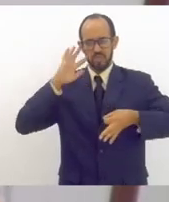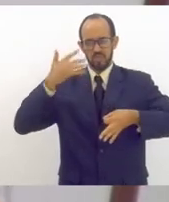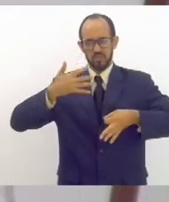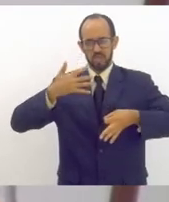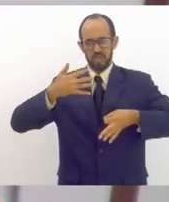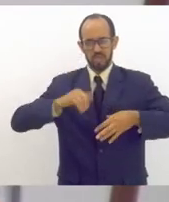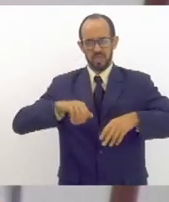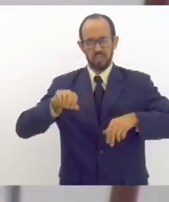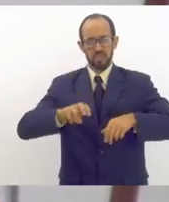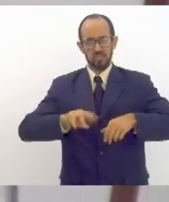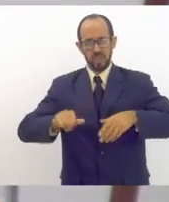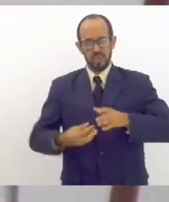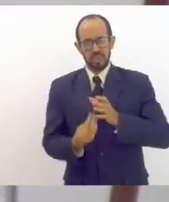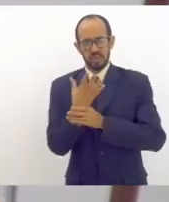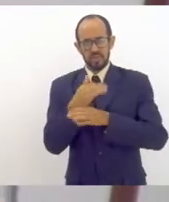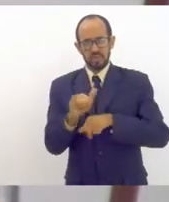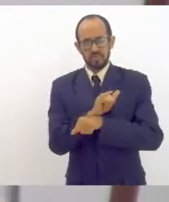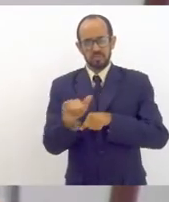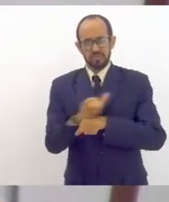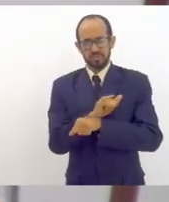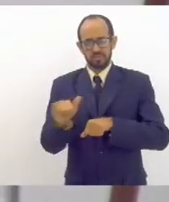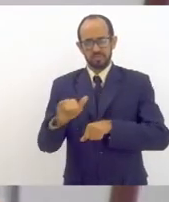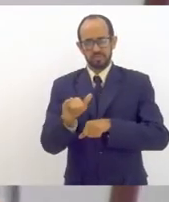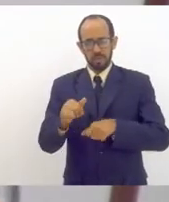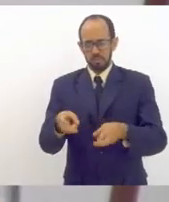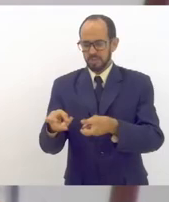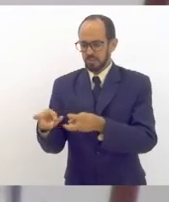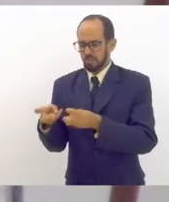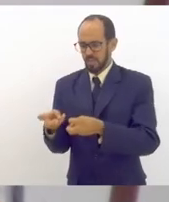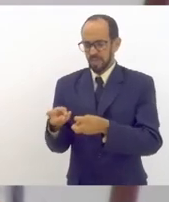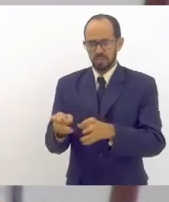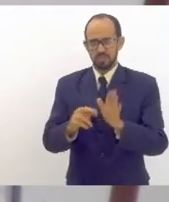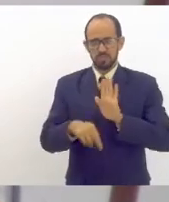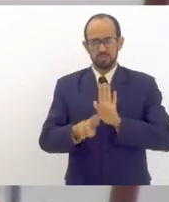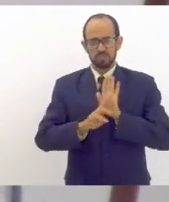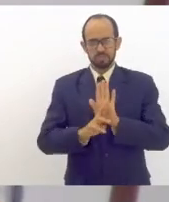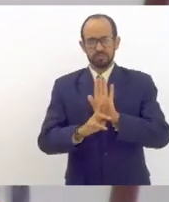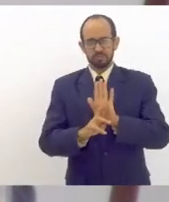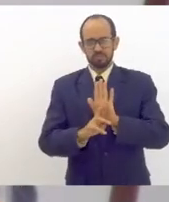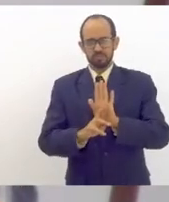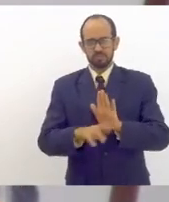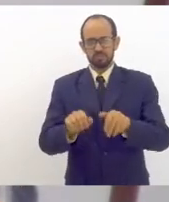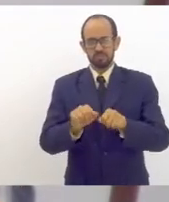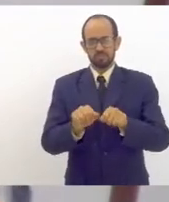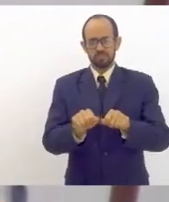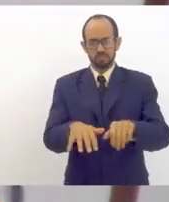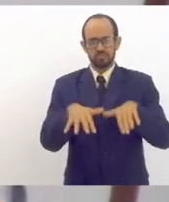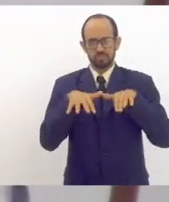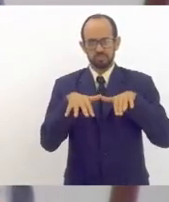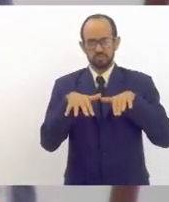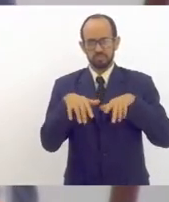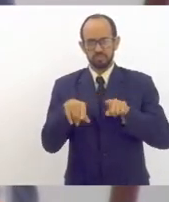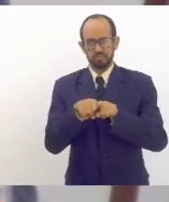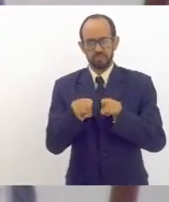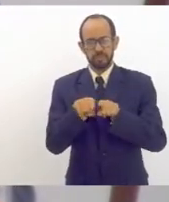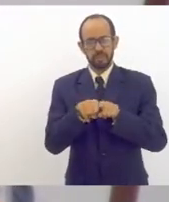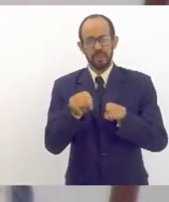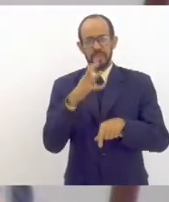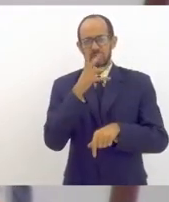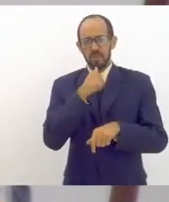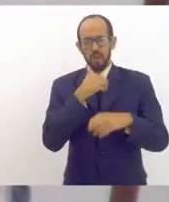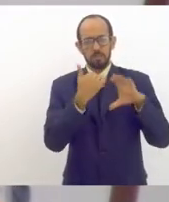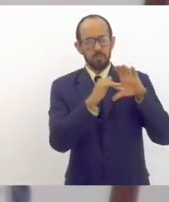cada estratégia que a gente traz aqui ouvindo de representações fazendo as audiências aí é lenta e manda ser eu sei que demora a voltar